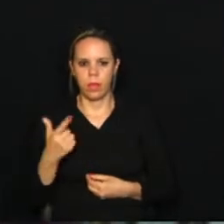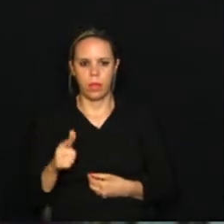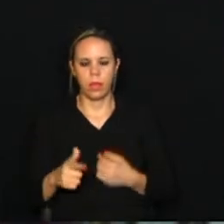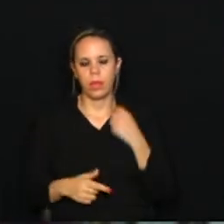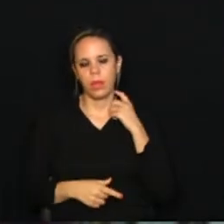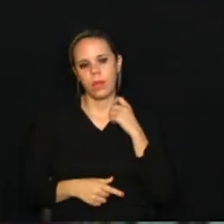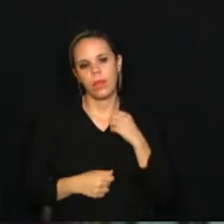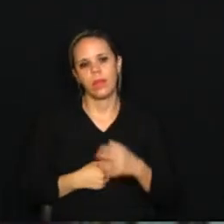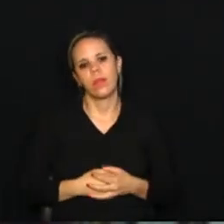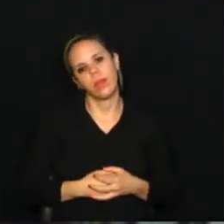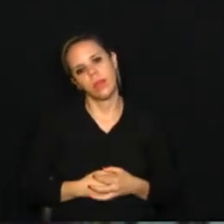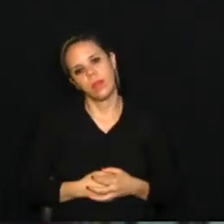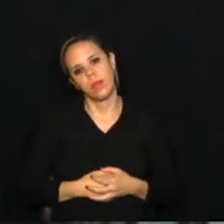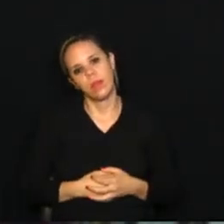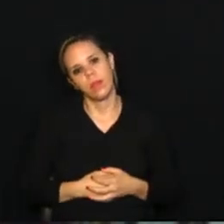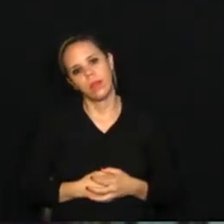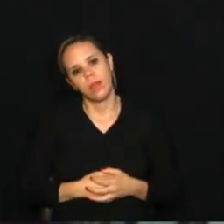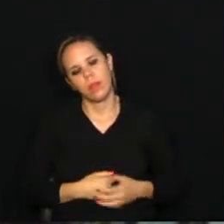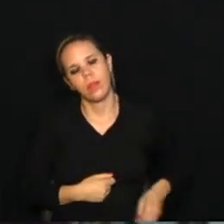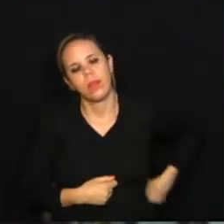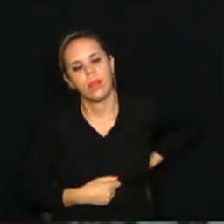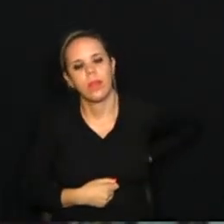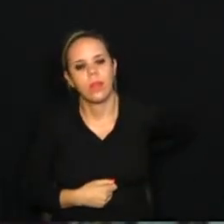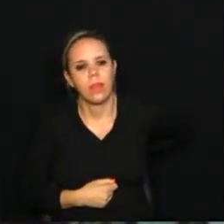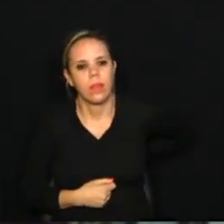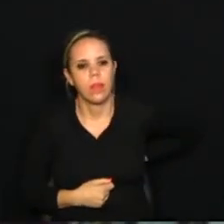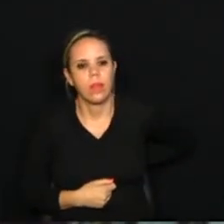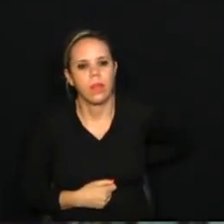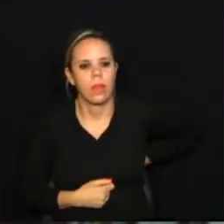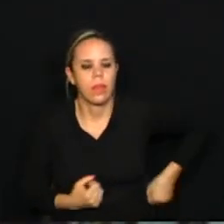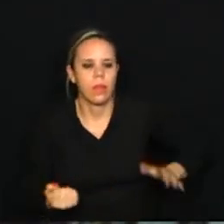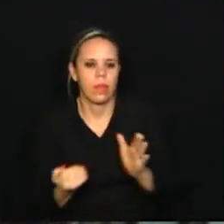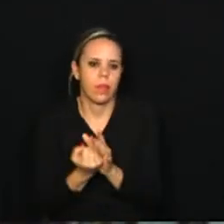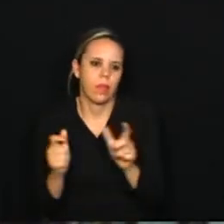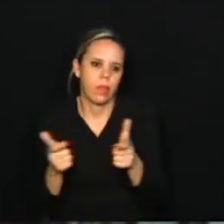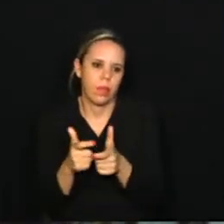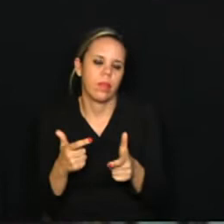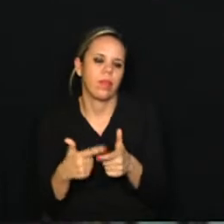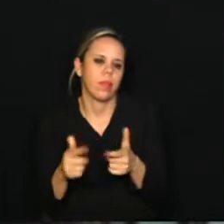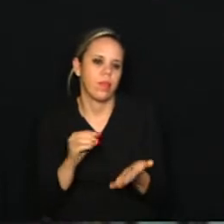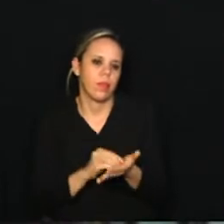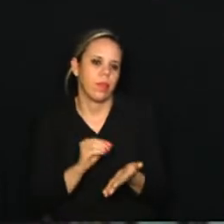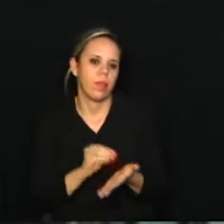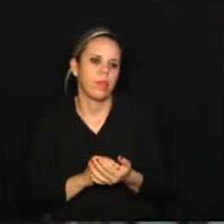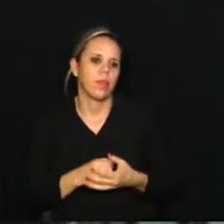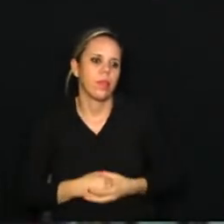é aonde registra o menor déficit, né?